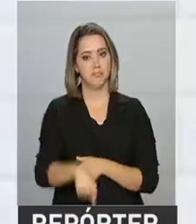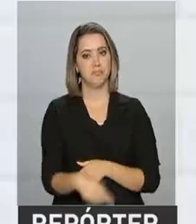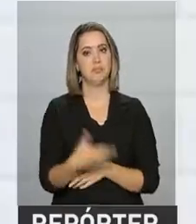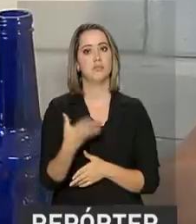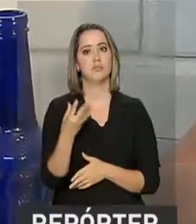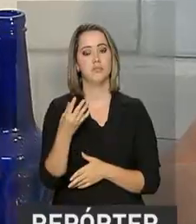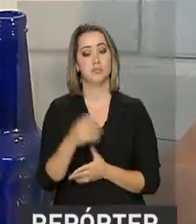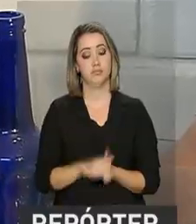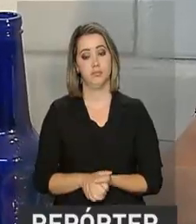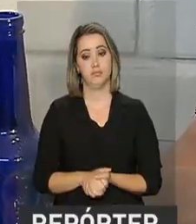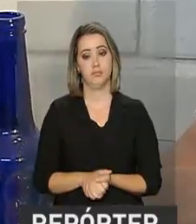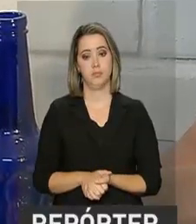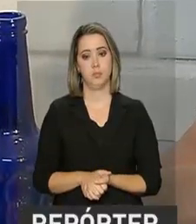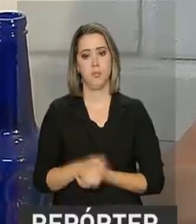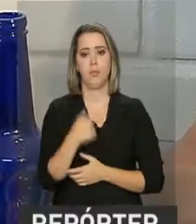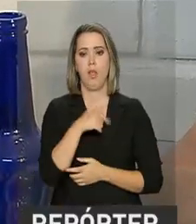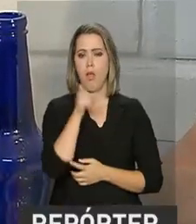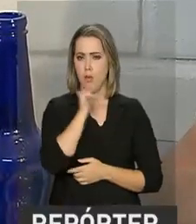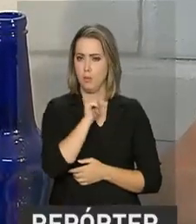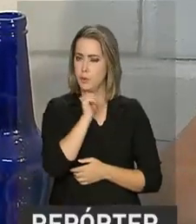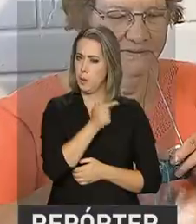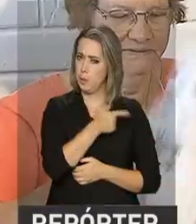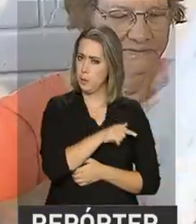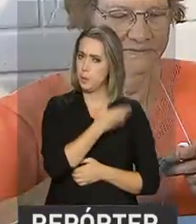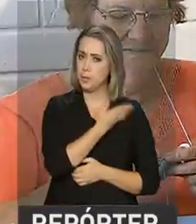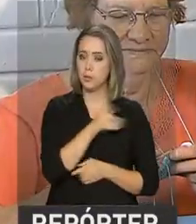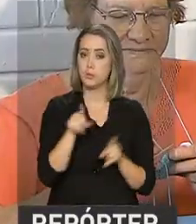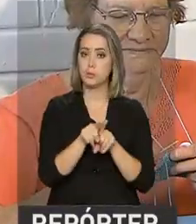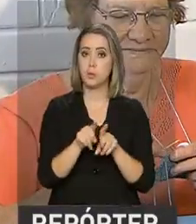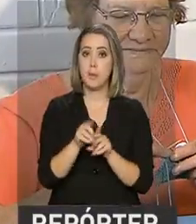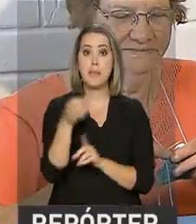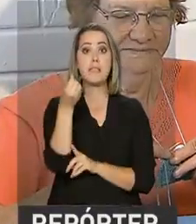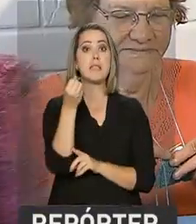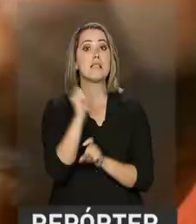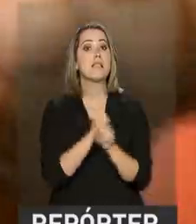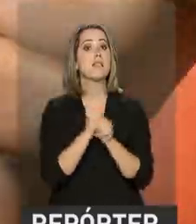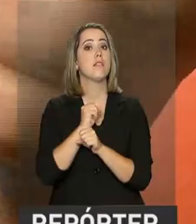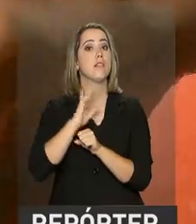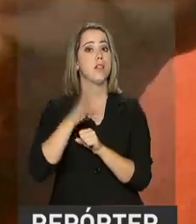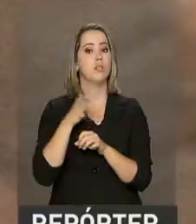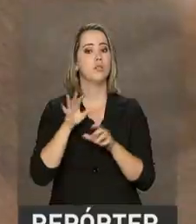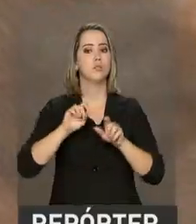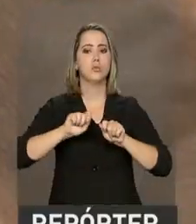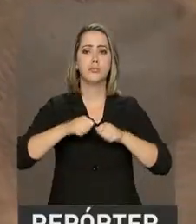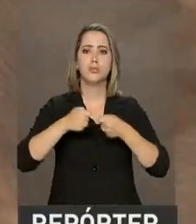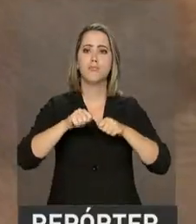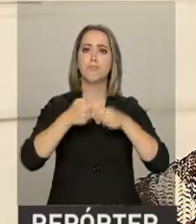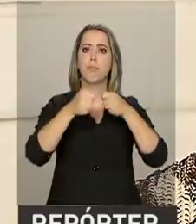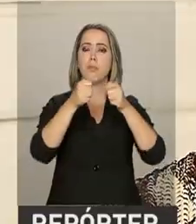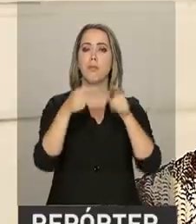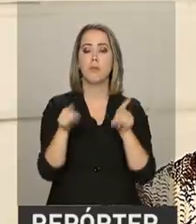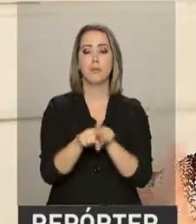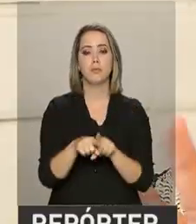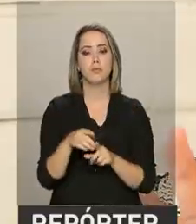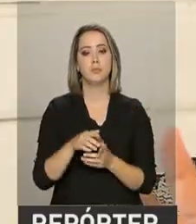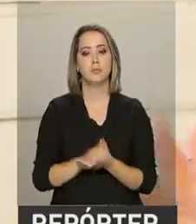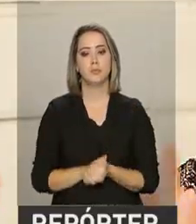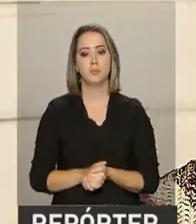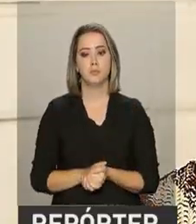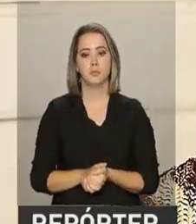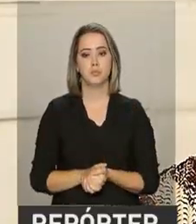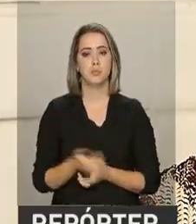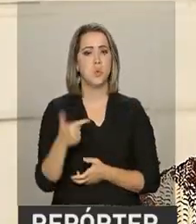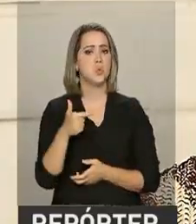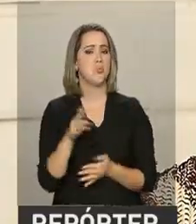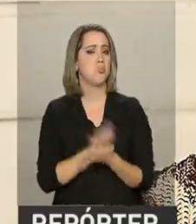mesmo Dona Eline há 6 anos participa com as amigas do curso de tricô e crochê eu tava sem